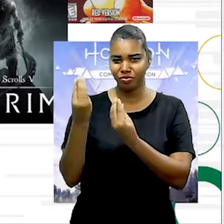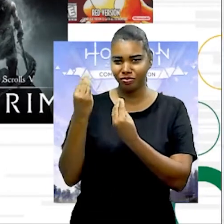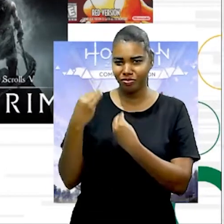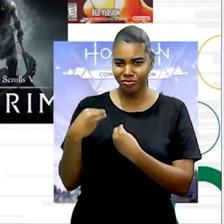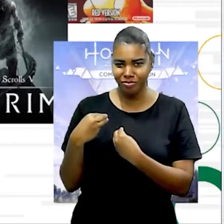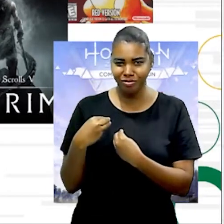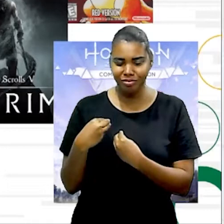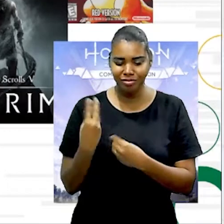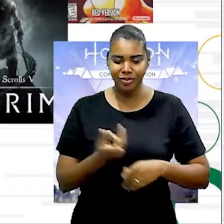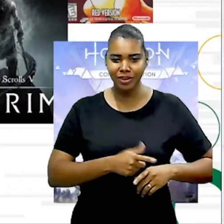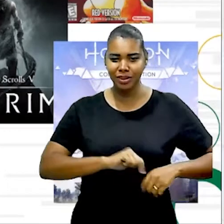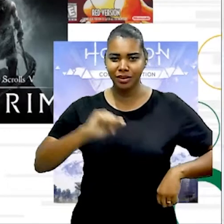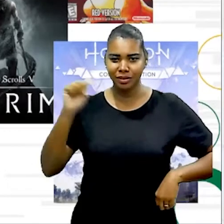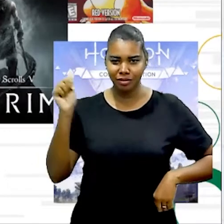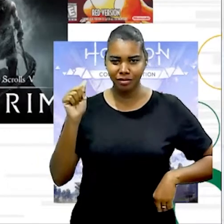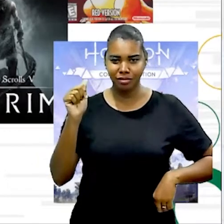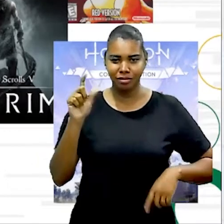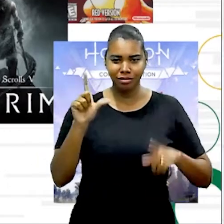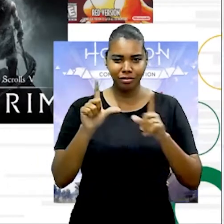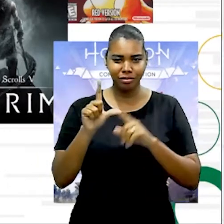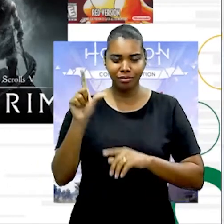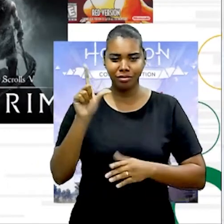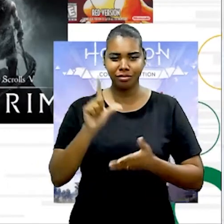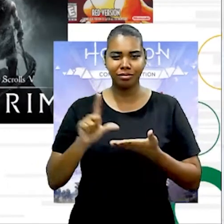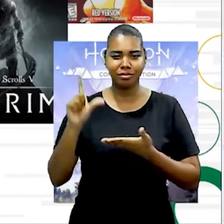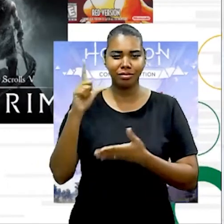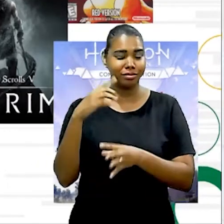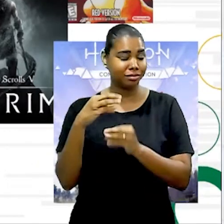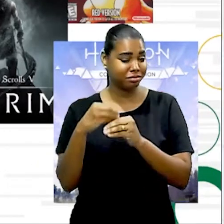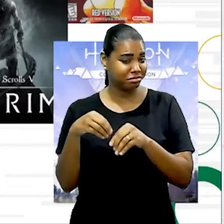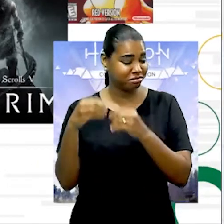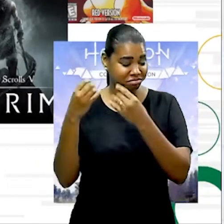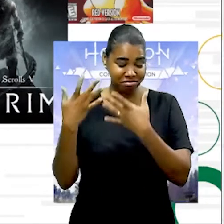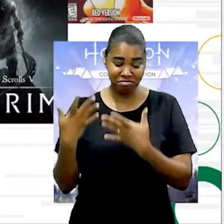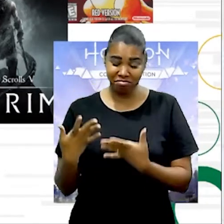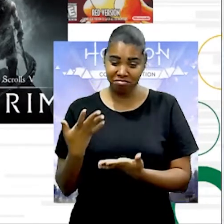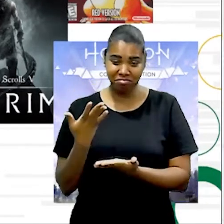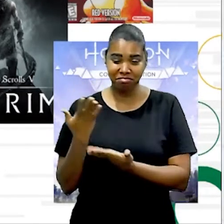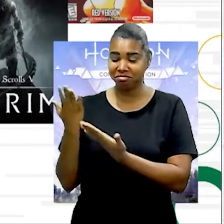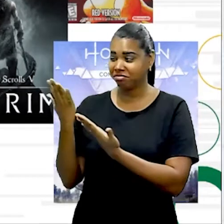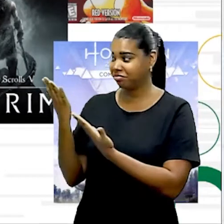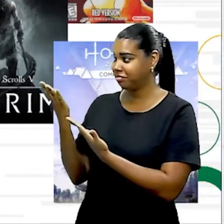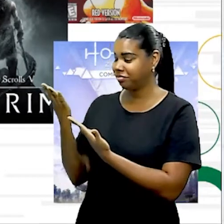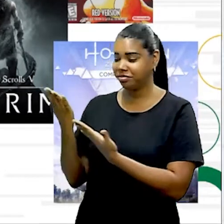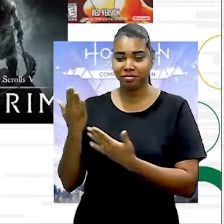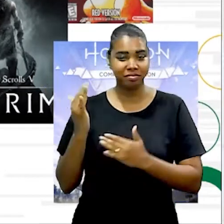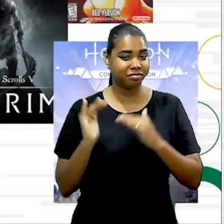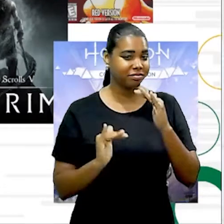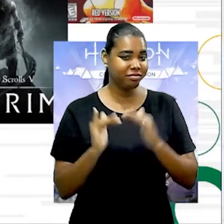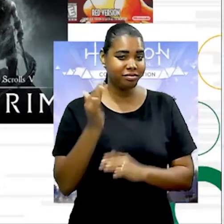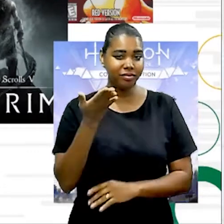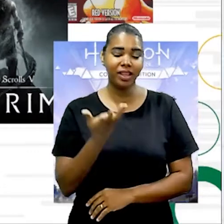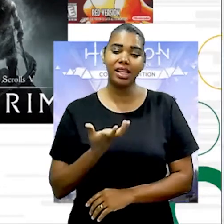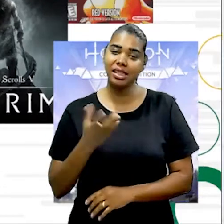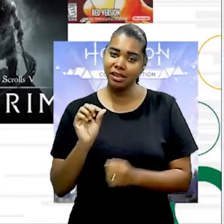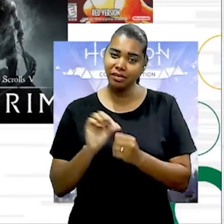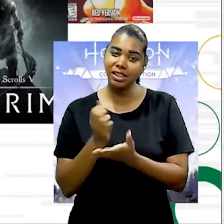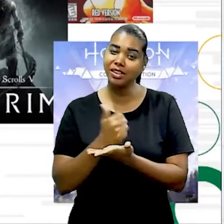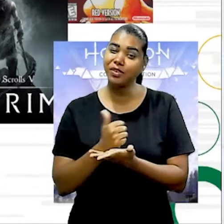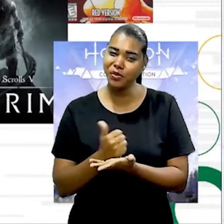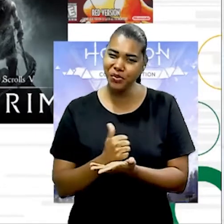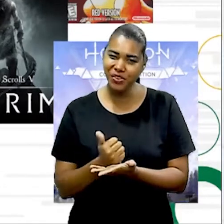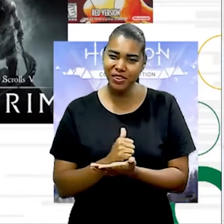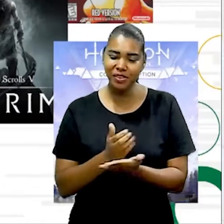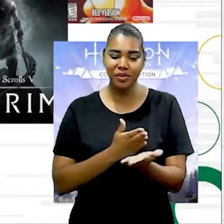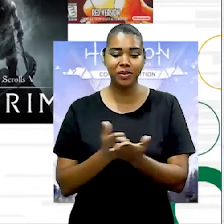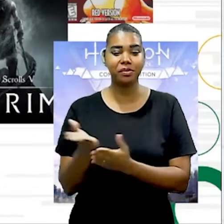apanhando a espada, mas literalmente, pode ser ou literalmente não, depende muito do que você quer fazer no seu jogo. Caminho